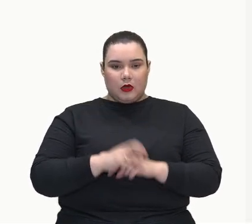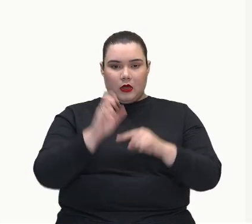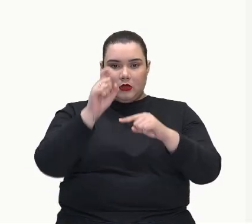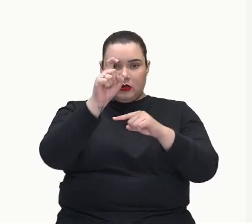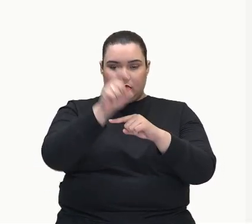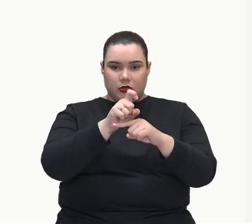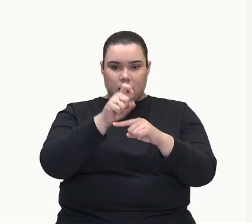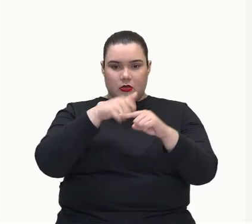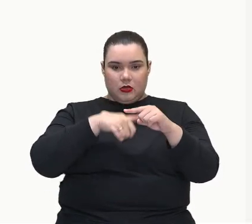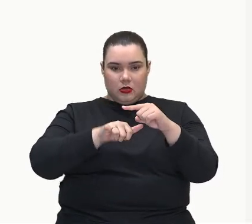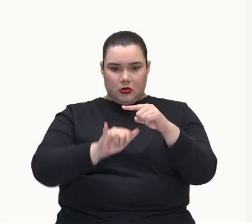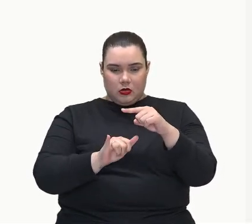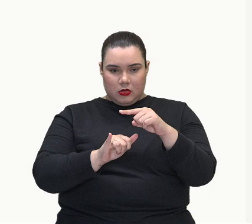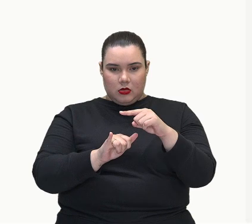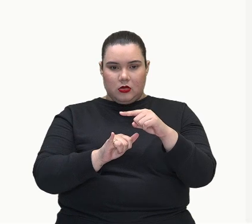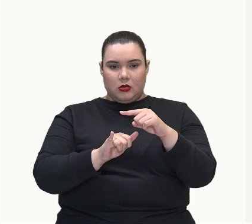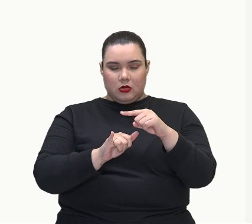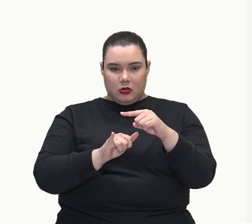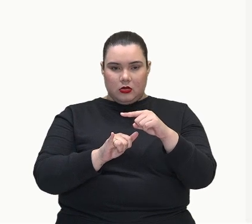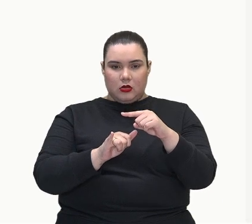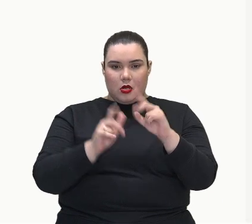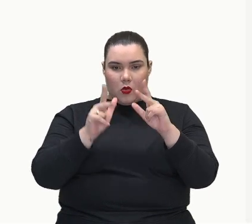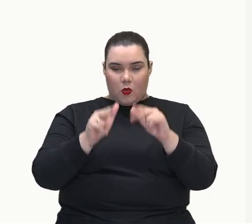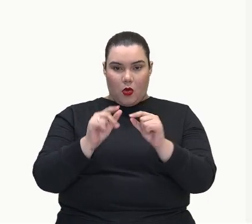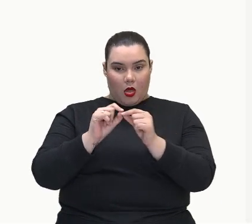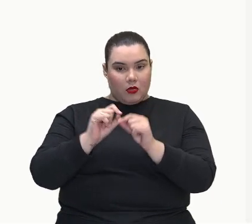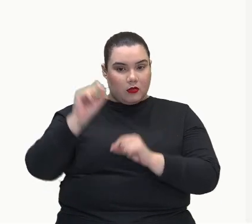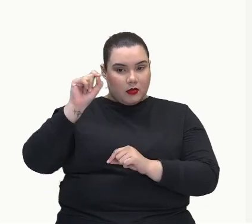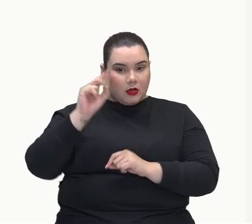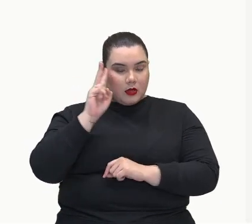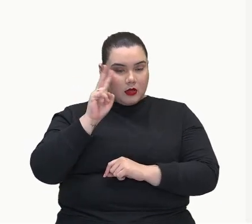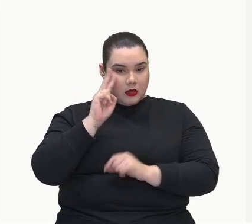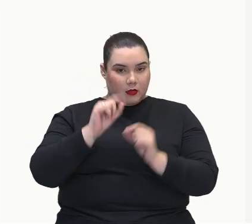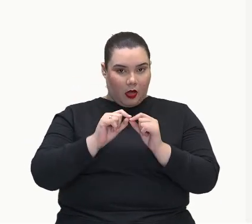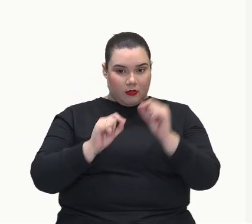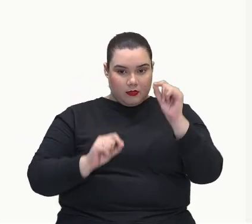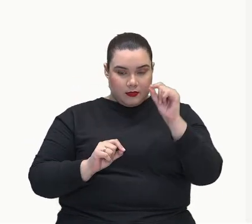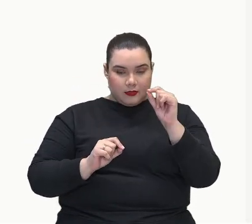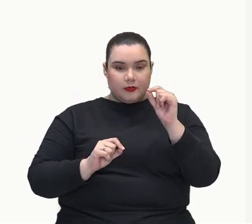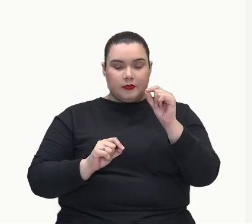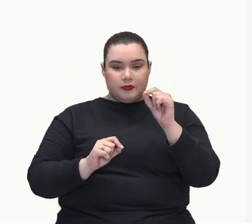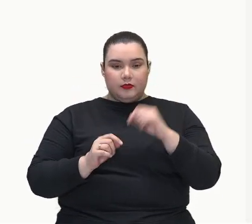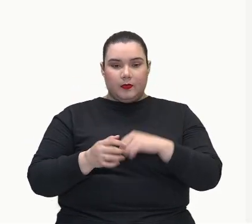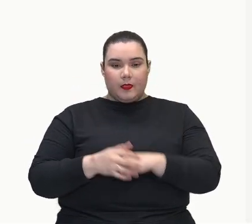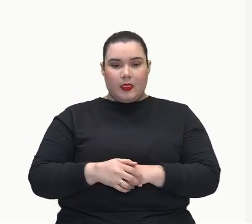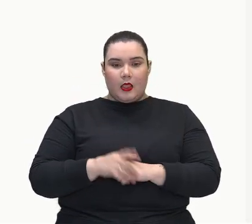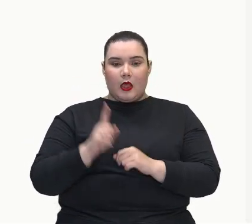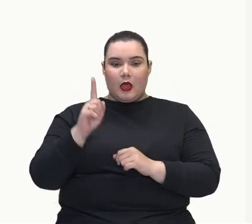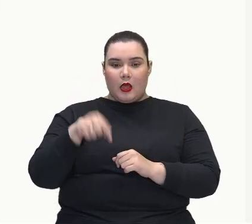sobre Y, que estão no mesmo segmento, é igual a